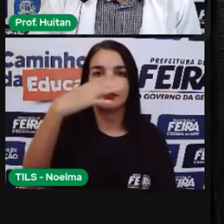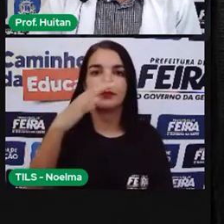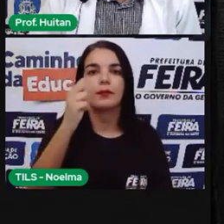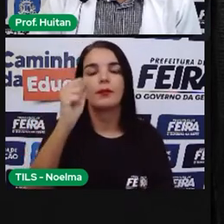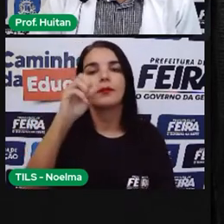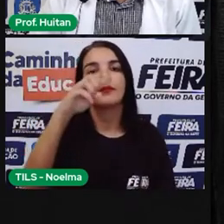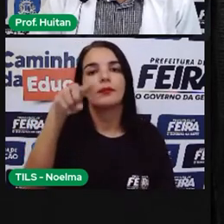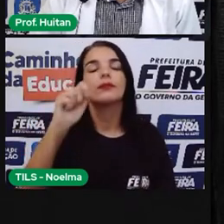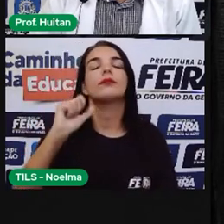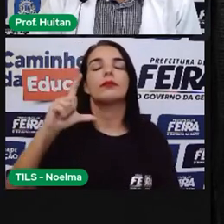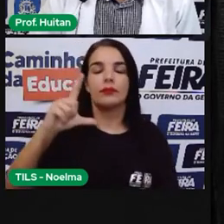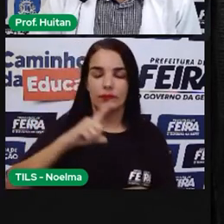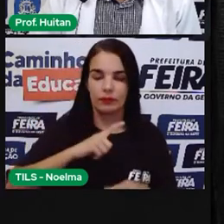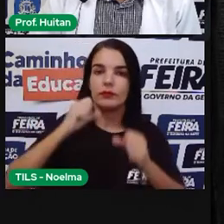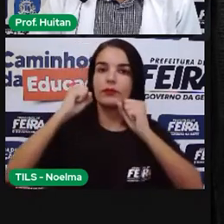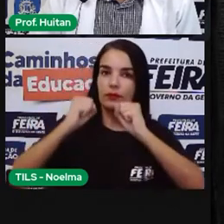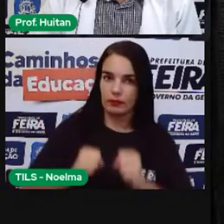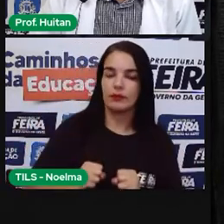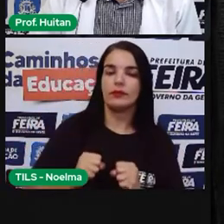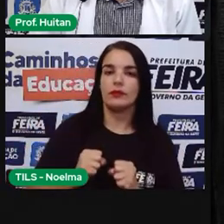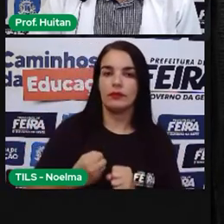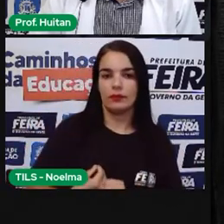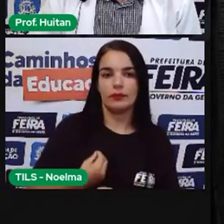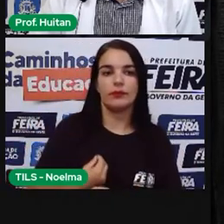que diz respeito à música, ela está